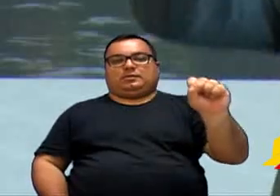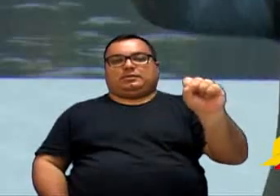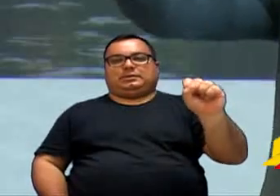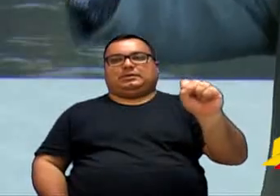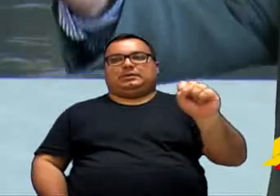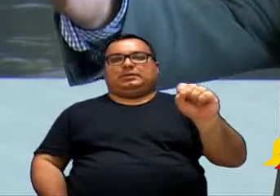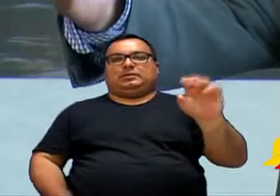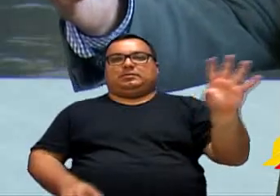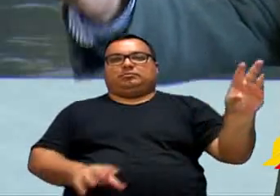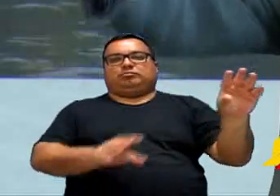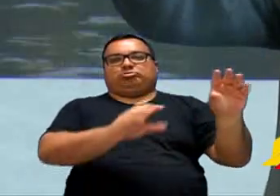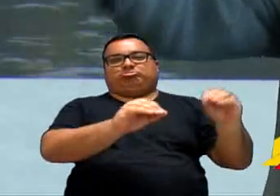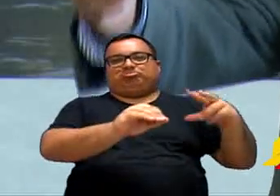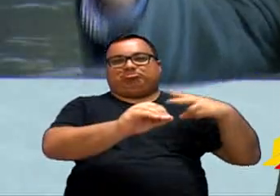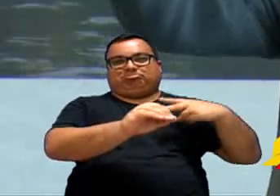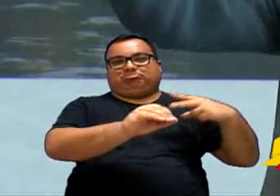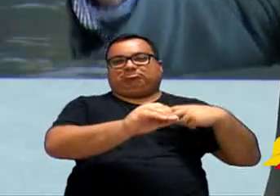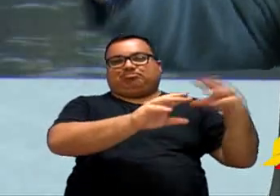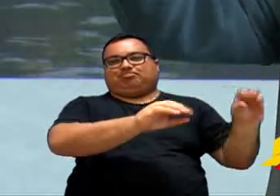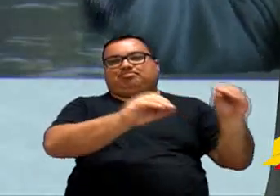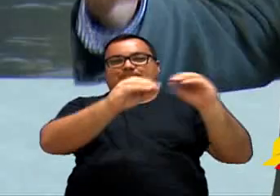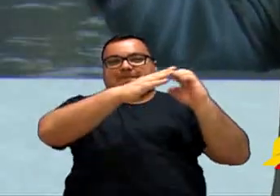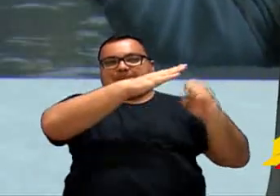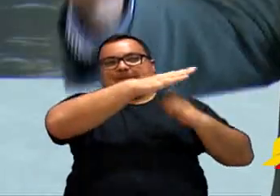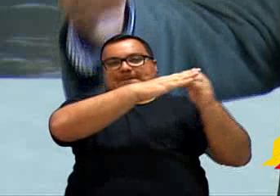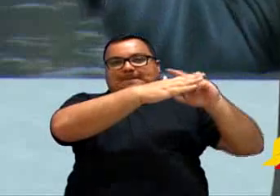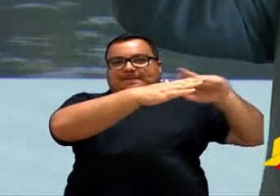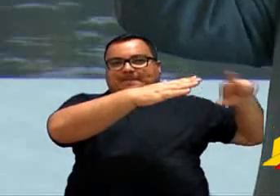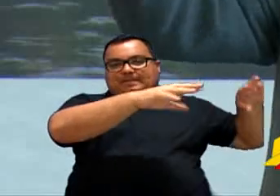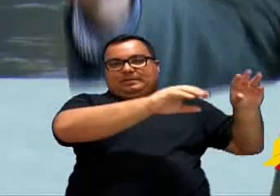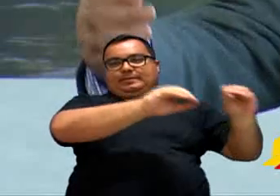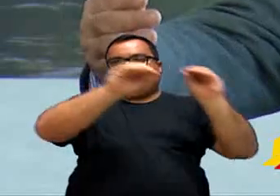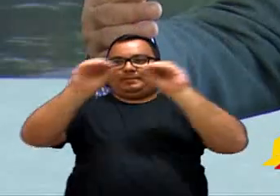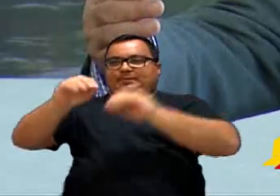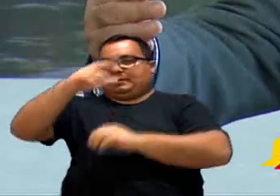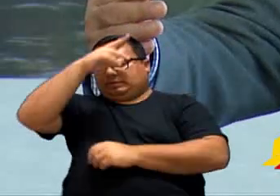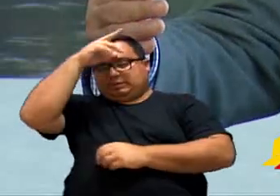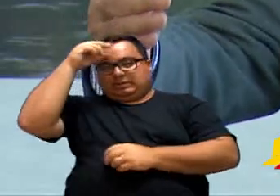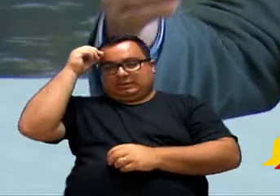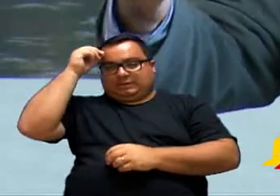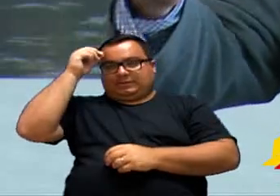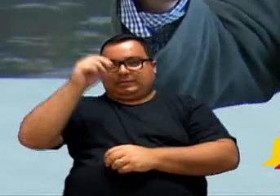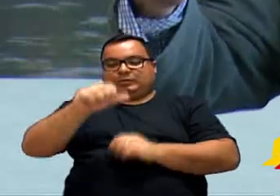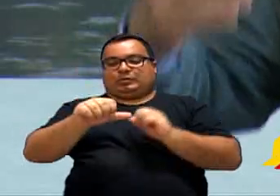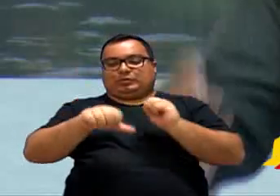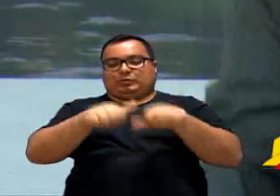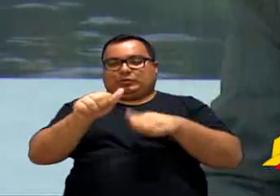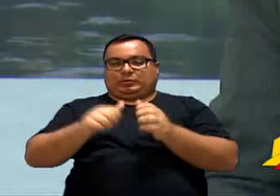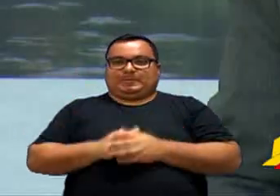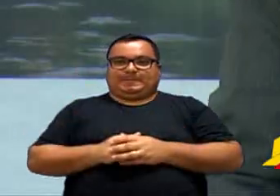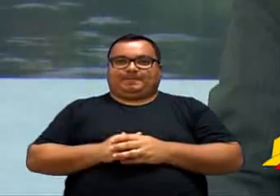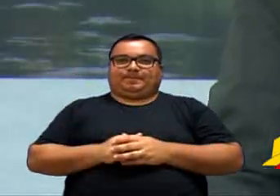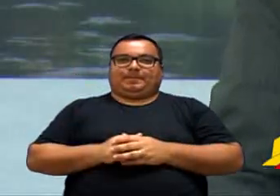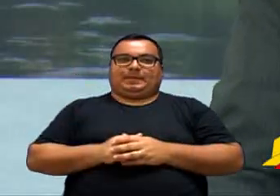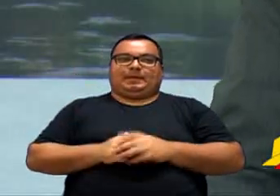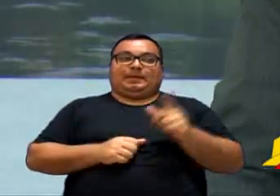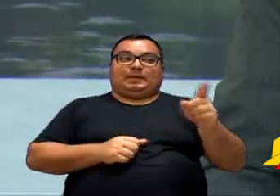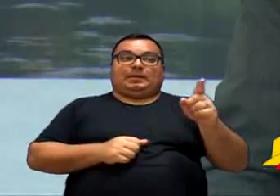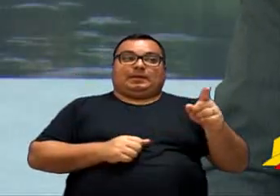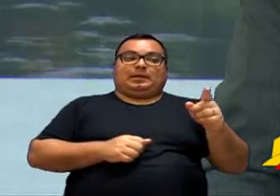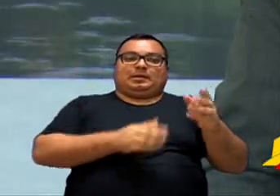Previdência e entrou para o regime específico da Fundação de Seguridade dos Servidores. O tempo de